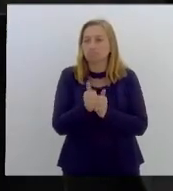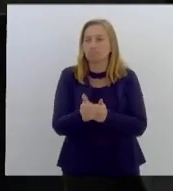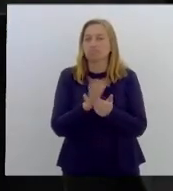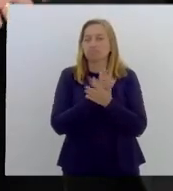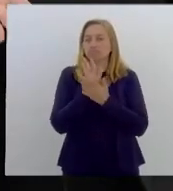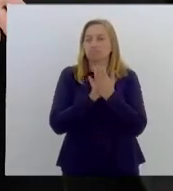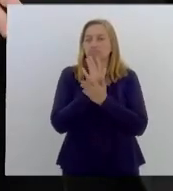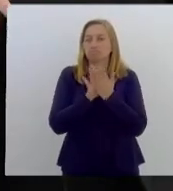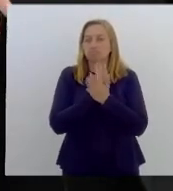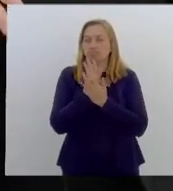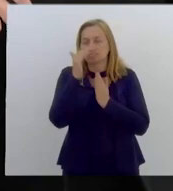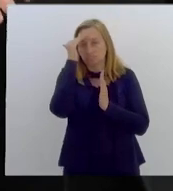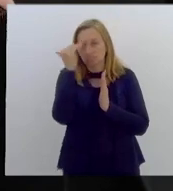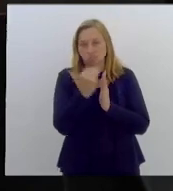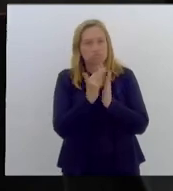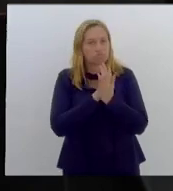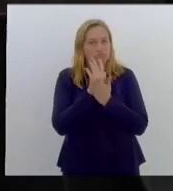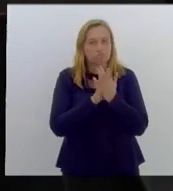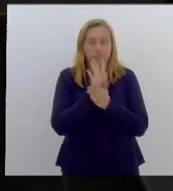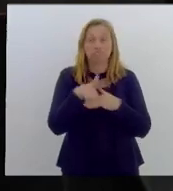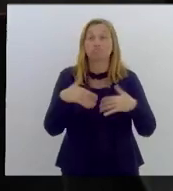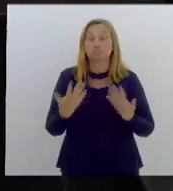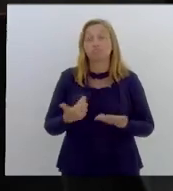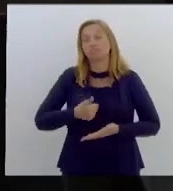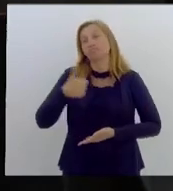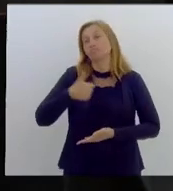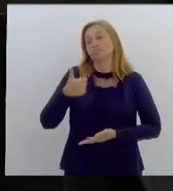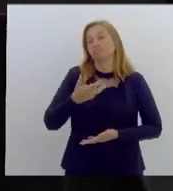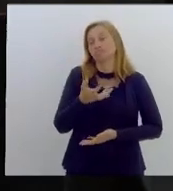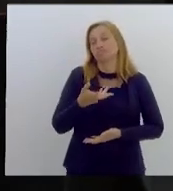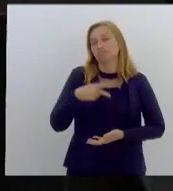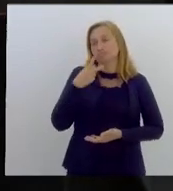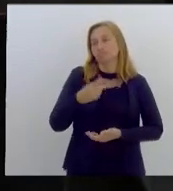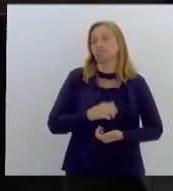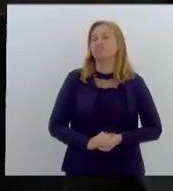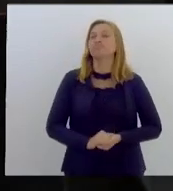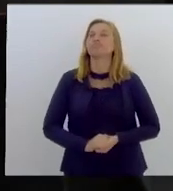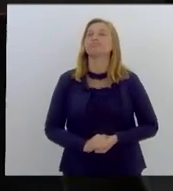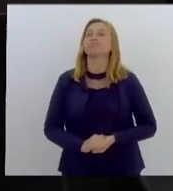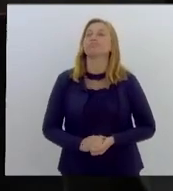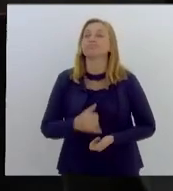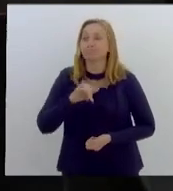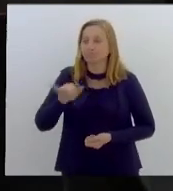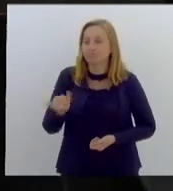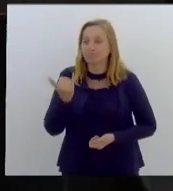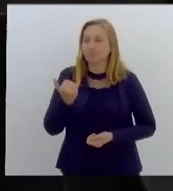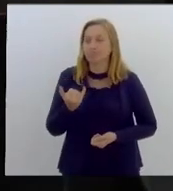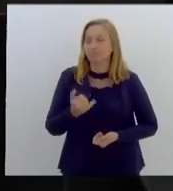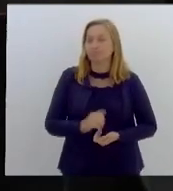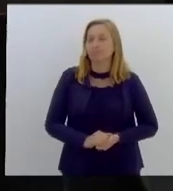nenhum orçamento a ser respeitado. Esse é o primeiro ponto que eu queria destacar. Vou aproveitar,